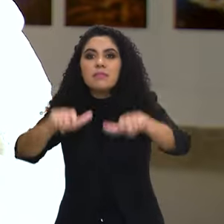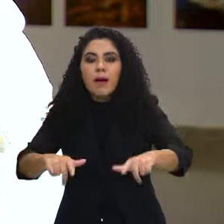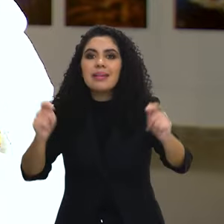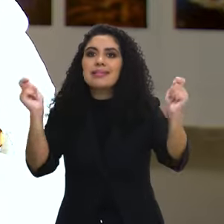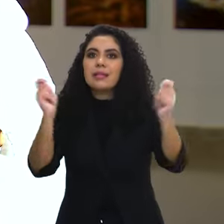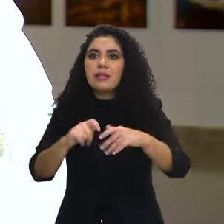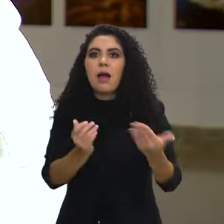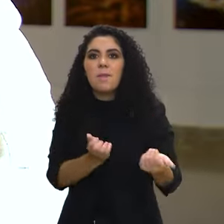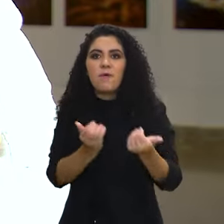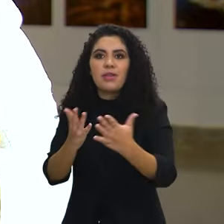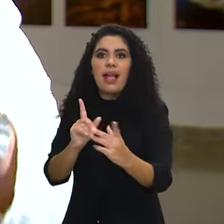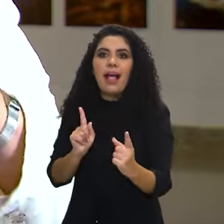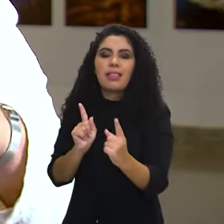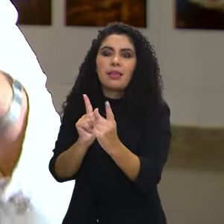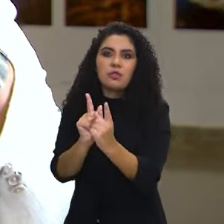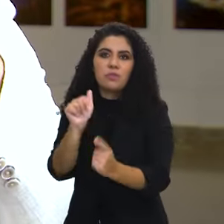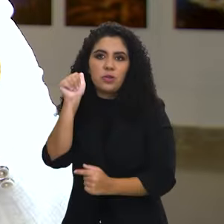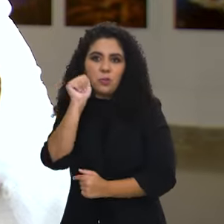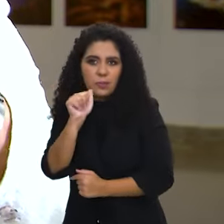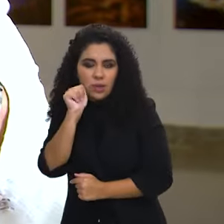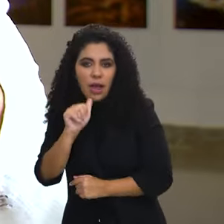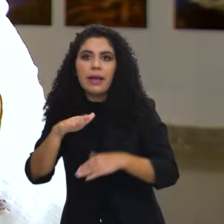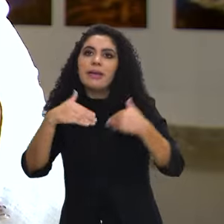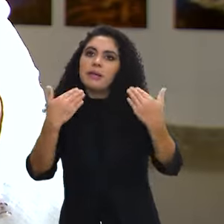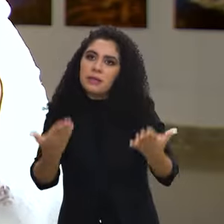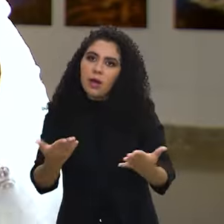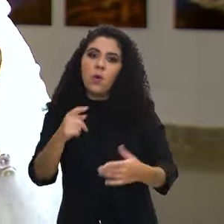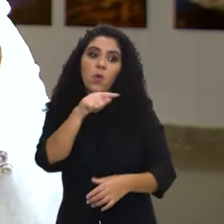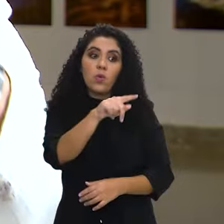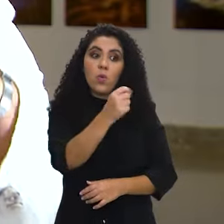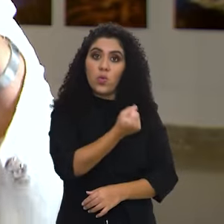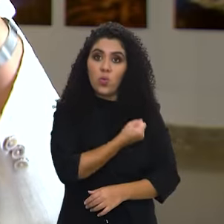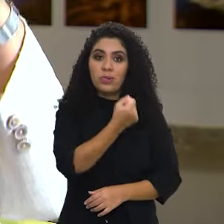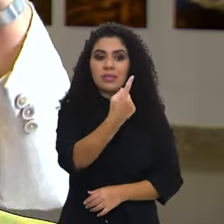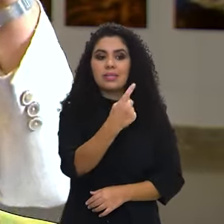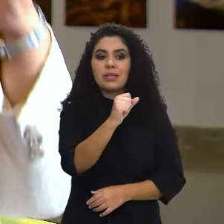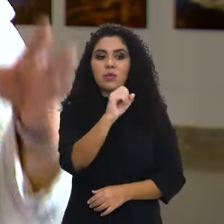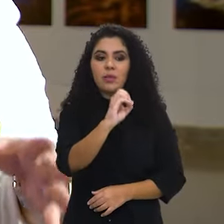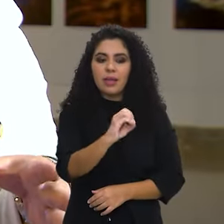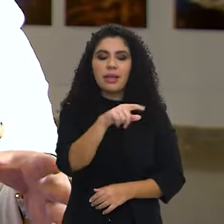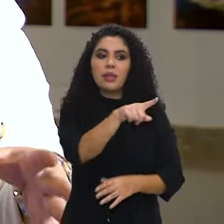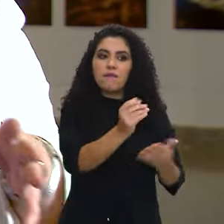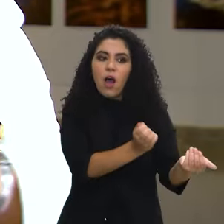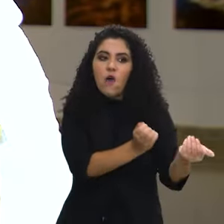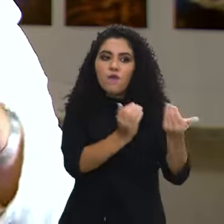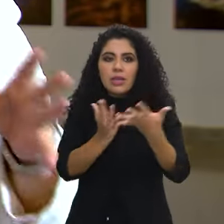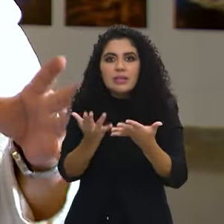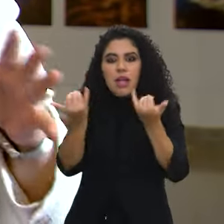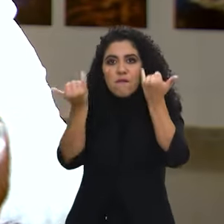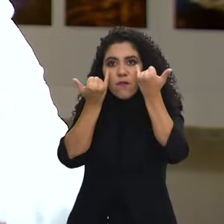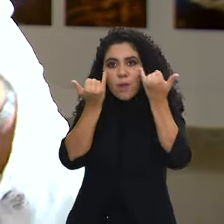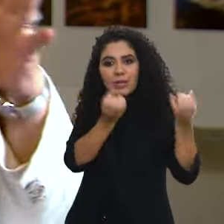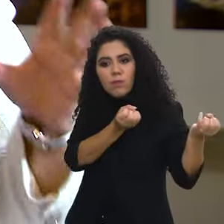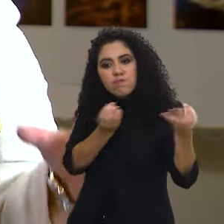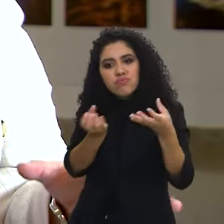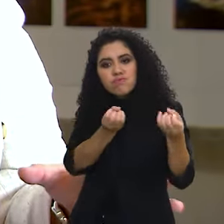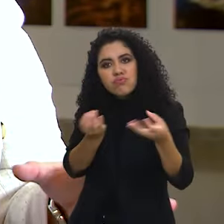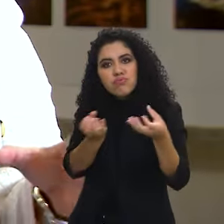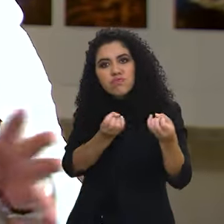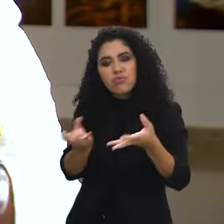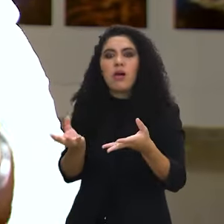condições de atender essa mulher então nós temos no 180 uma todo esse material que tá num